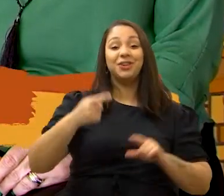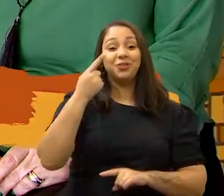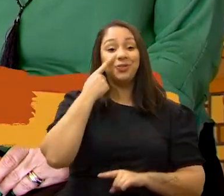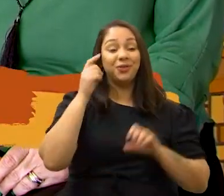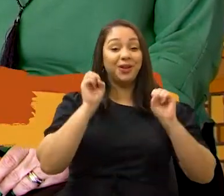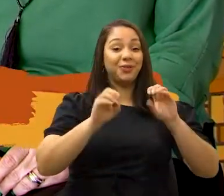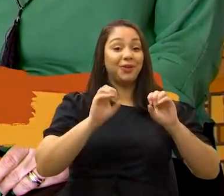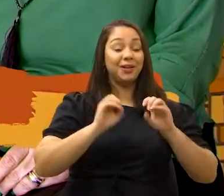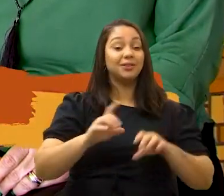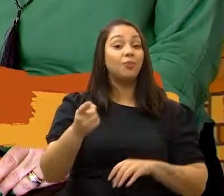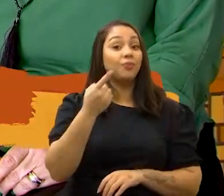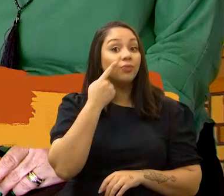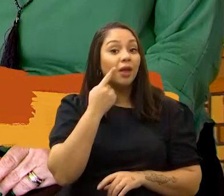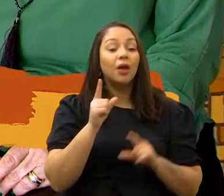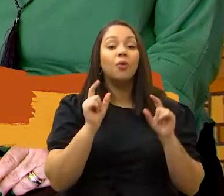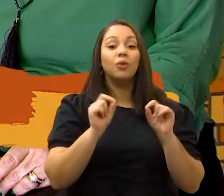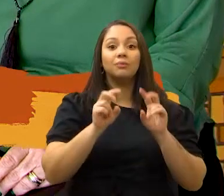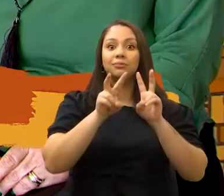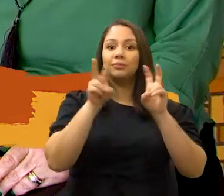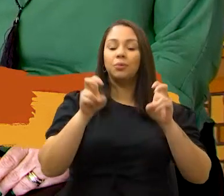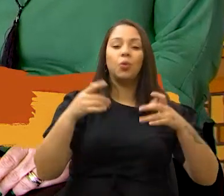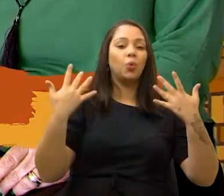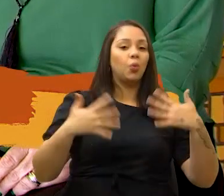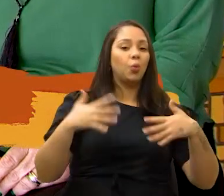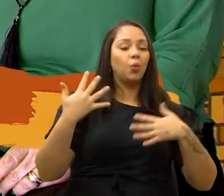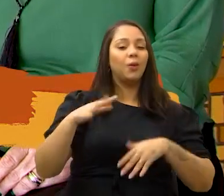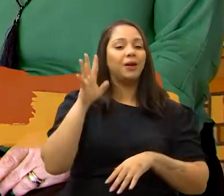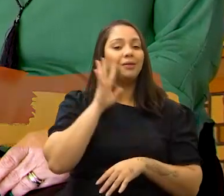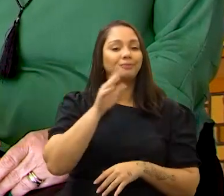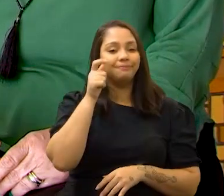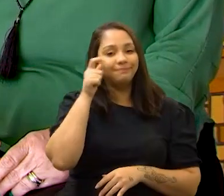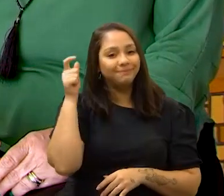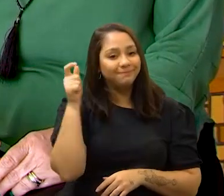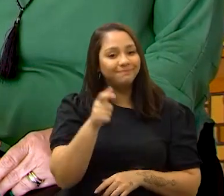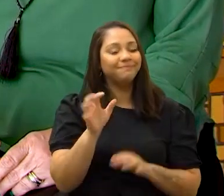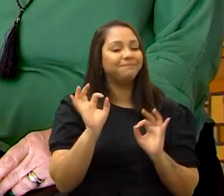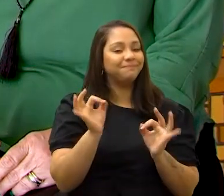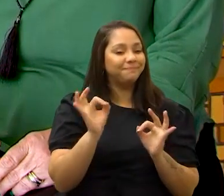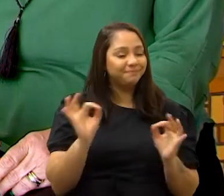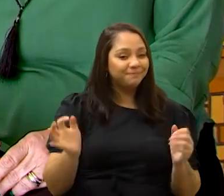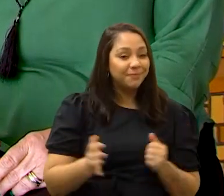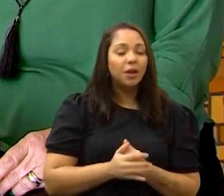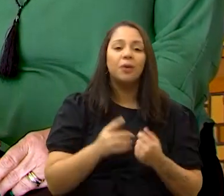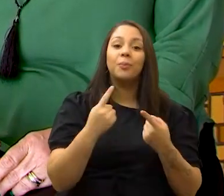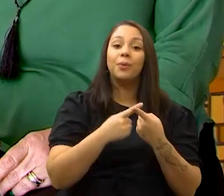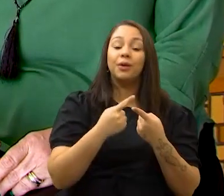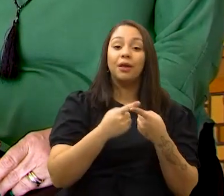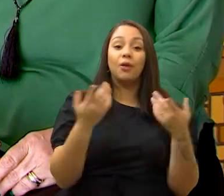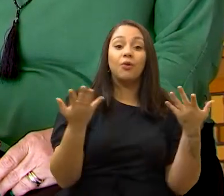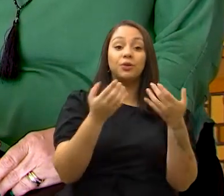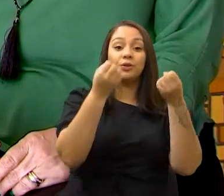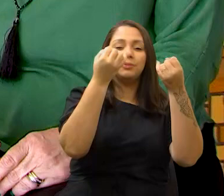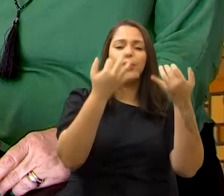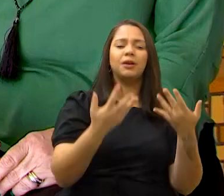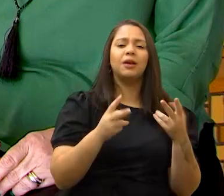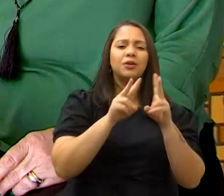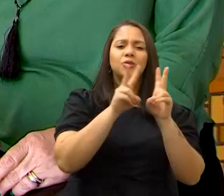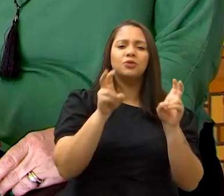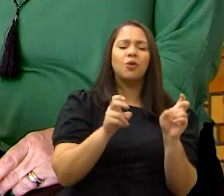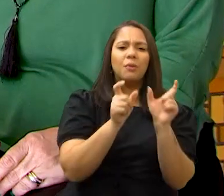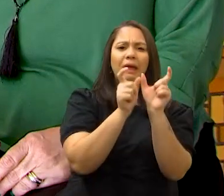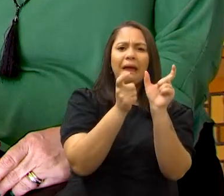quadro De Olho na Educação e olha só, hoje um assunto bem bacana, bem interessante, não é? Porque a gente vai falar